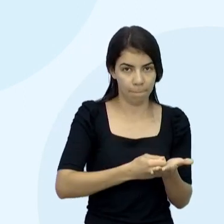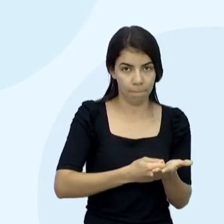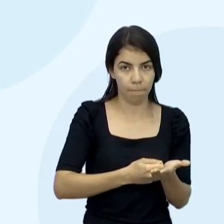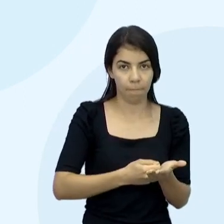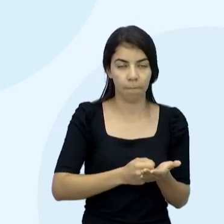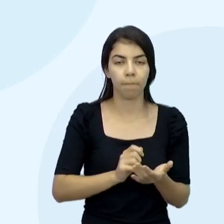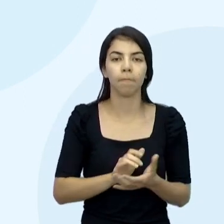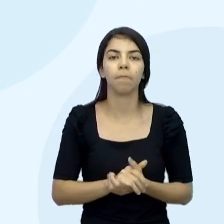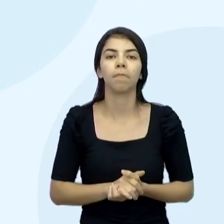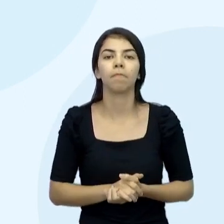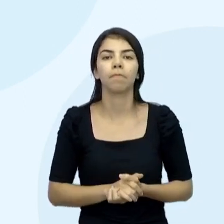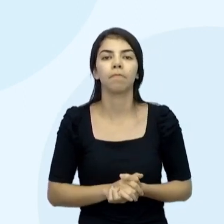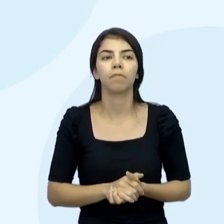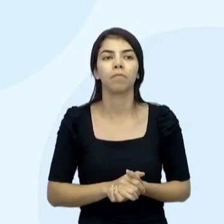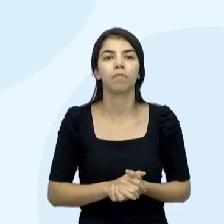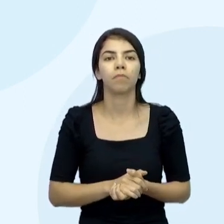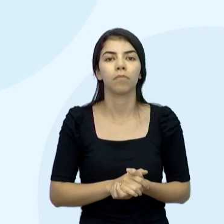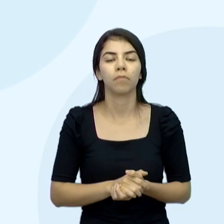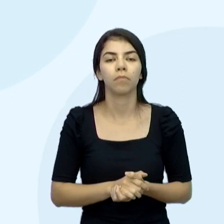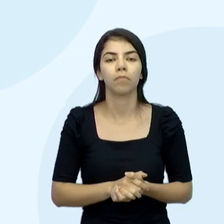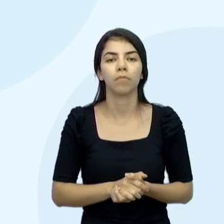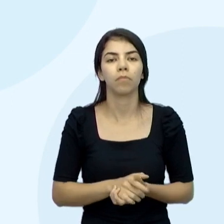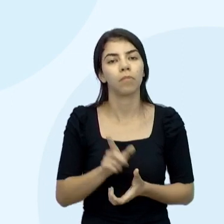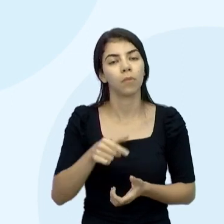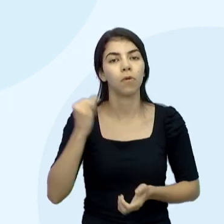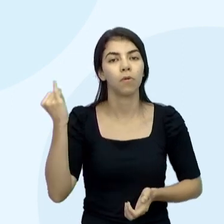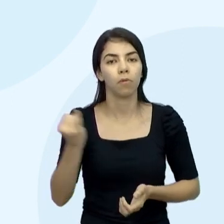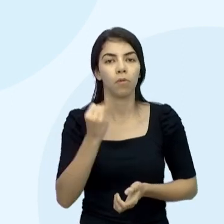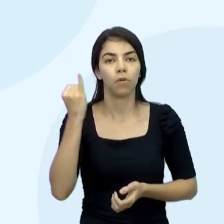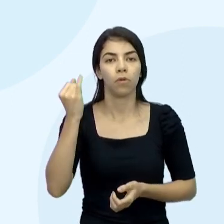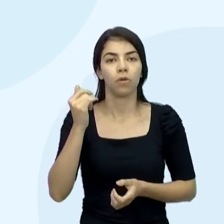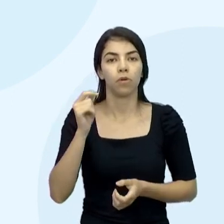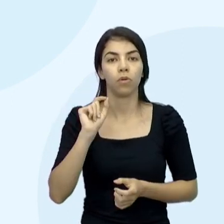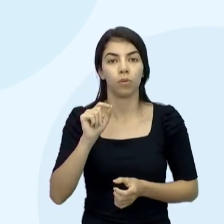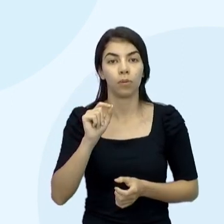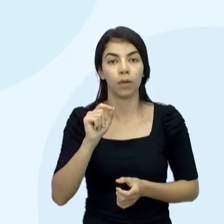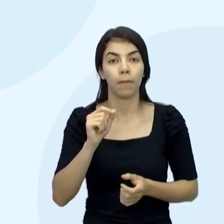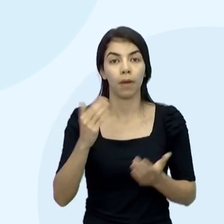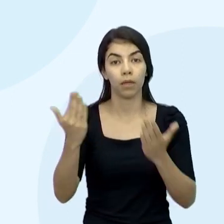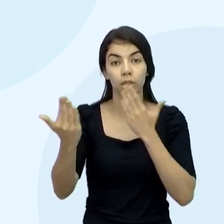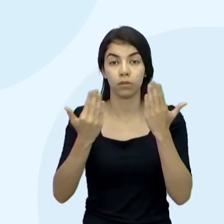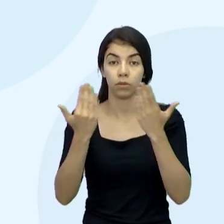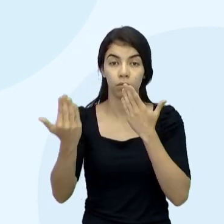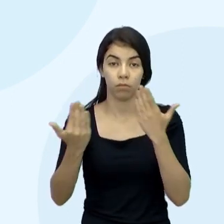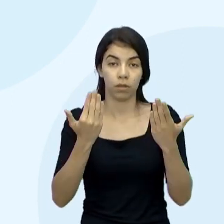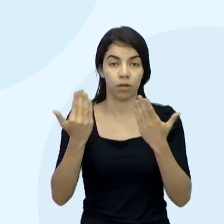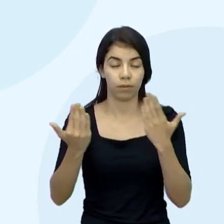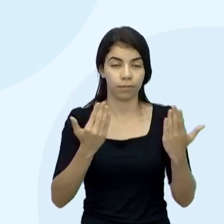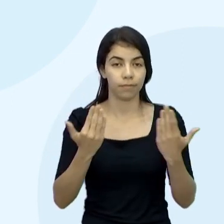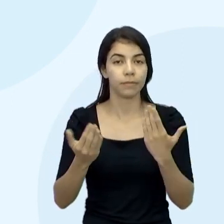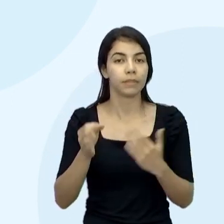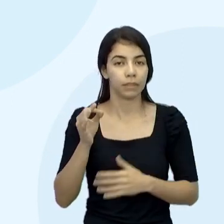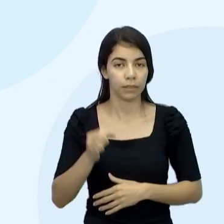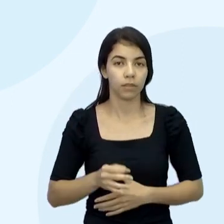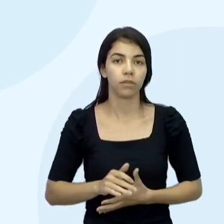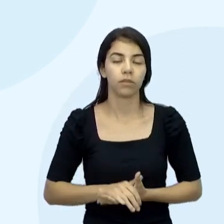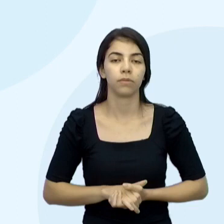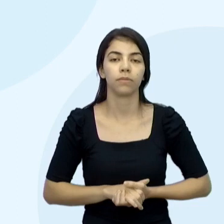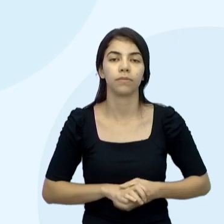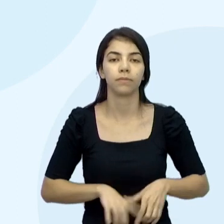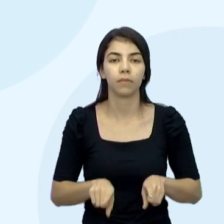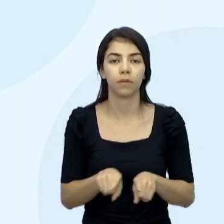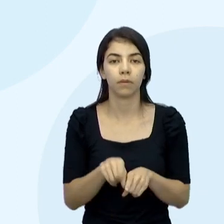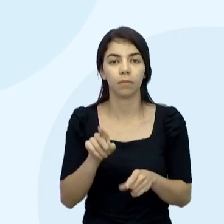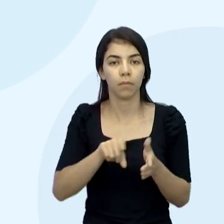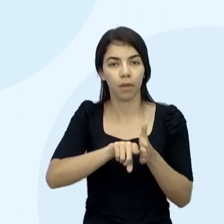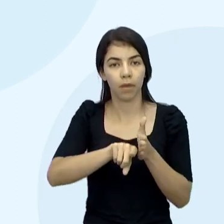metáfora, mas é importante para que se tenha o quê? Parâmetros, para que se estabeleçam comparações aí, ok? E aí